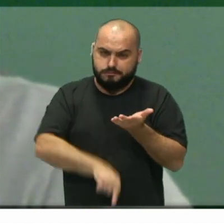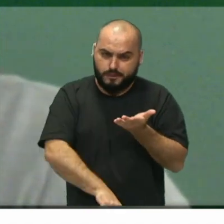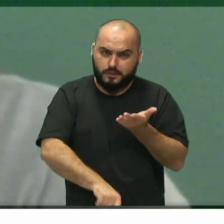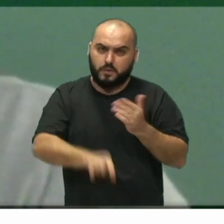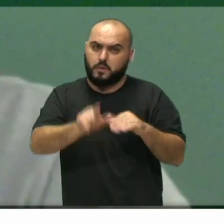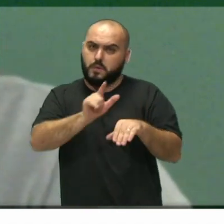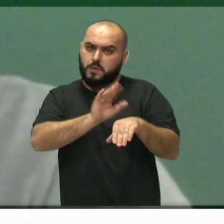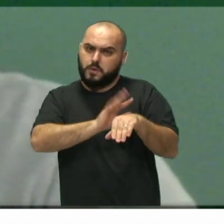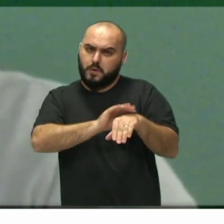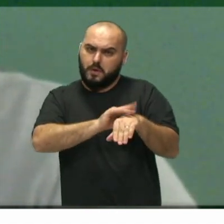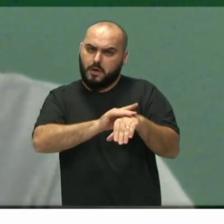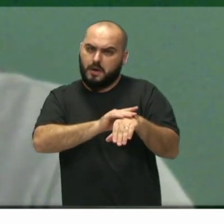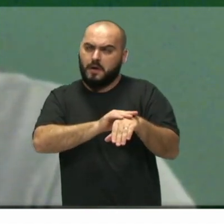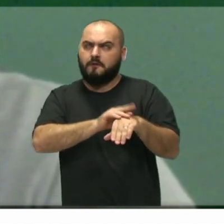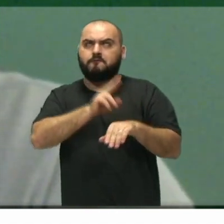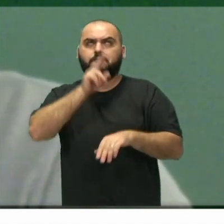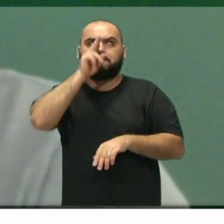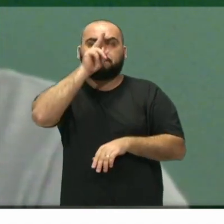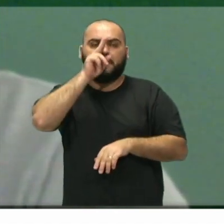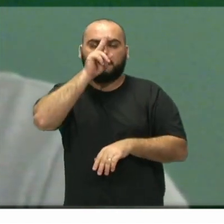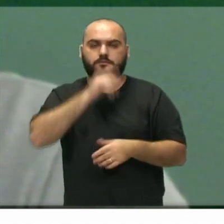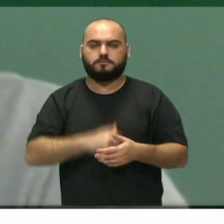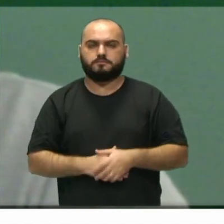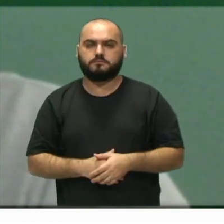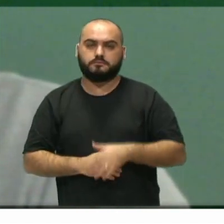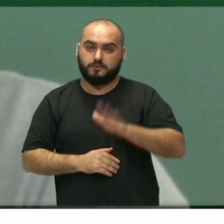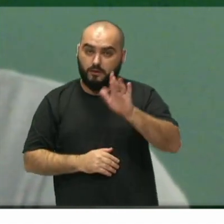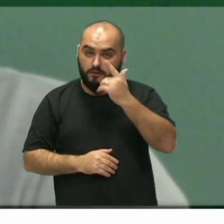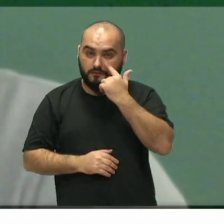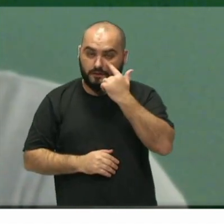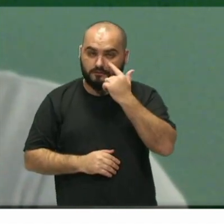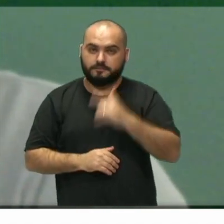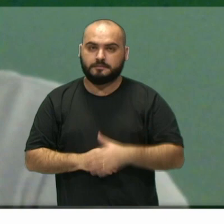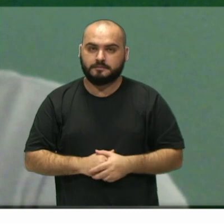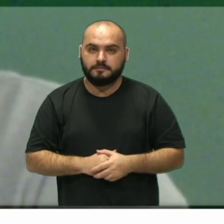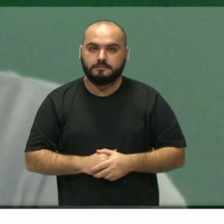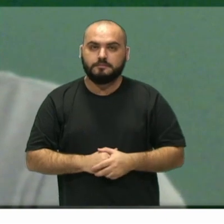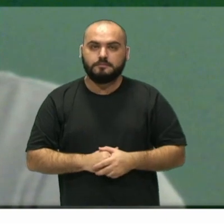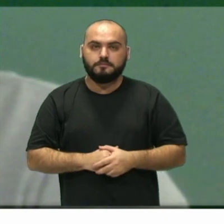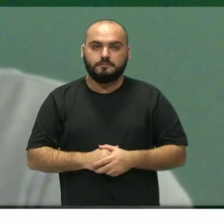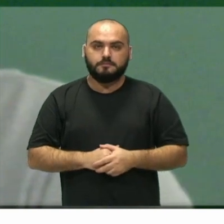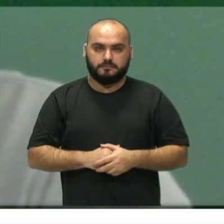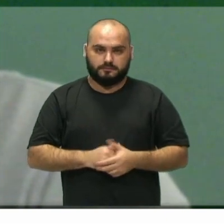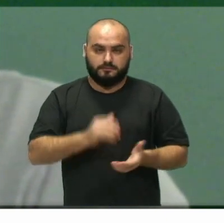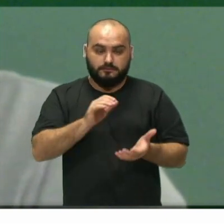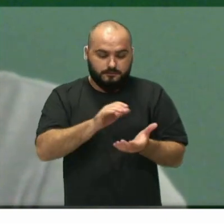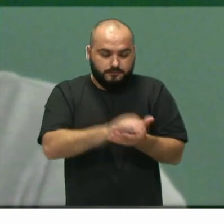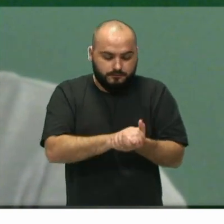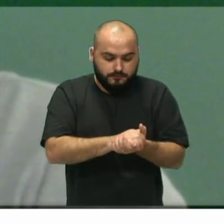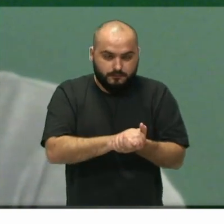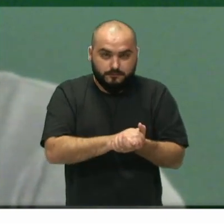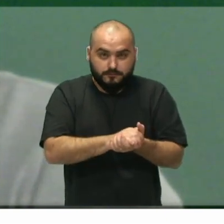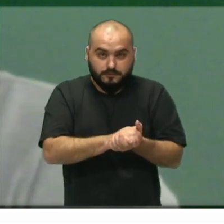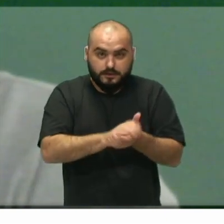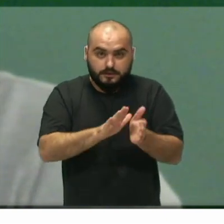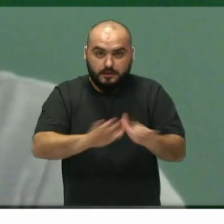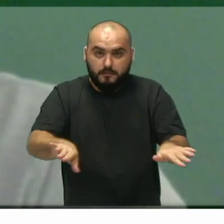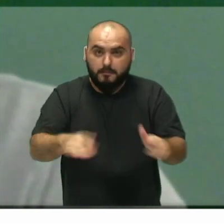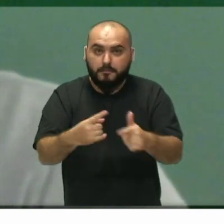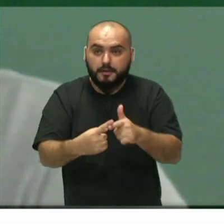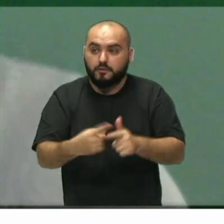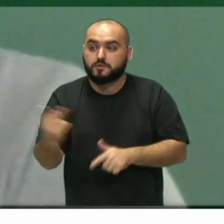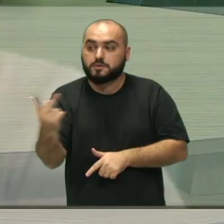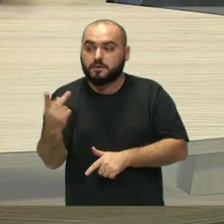doença. Né? O que eu estou pegando? Eu estou pegando muitos casais que estão se separando porque os dois trabalhando dentro de casa